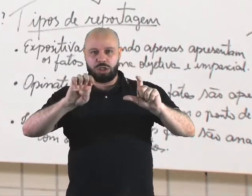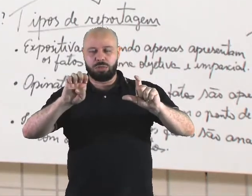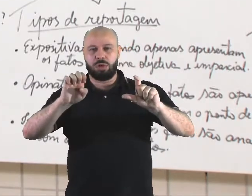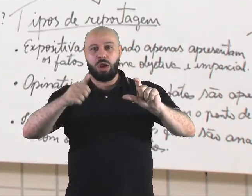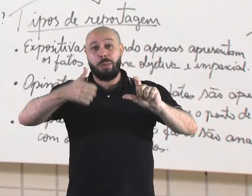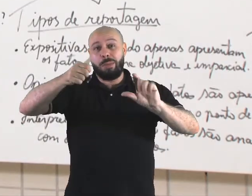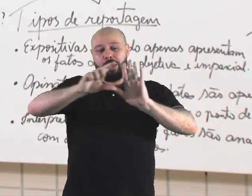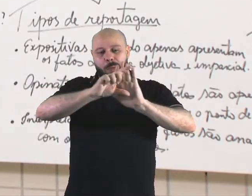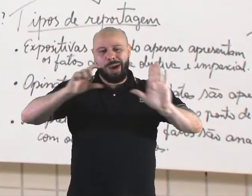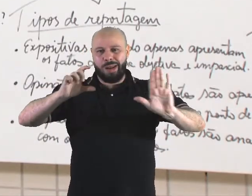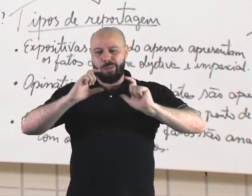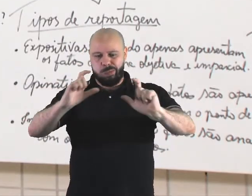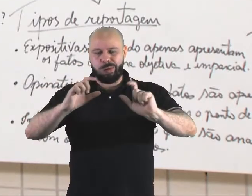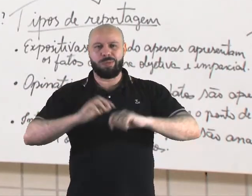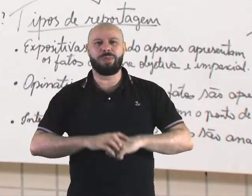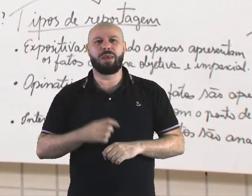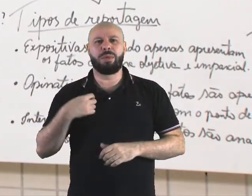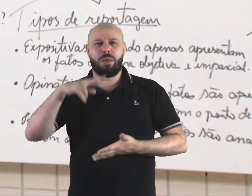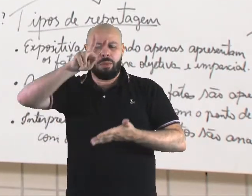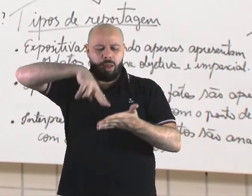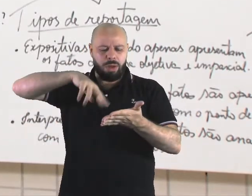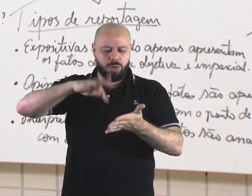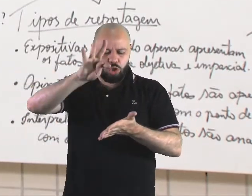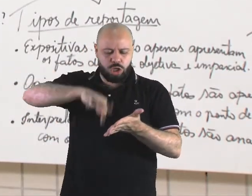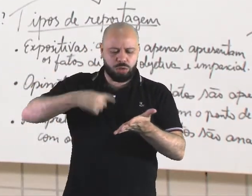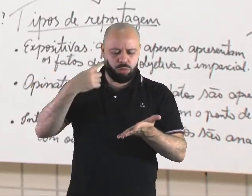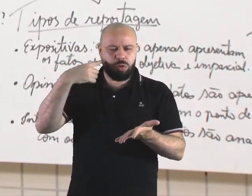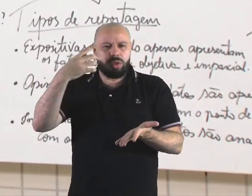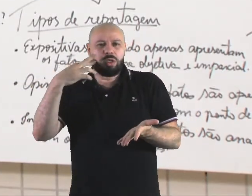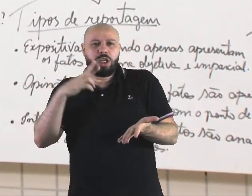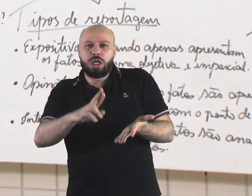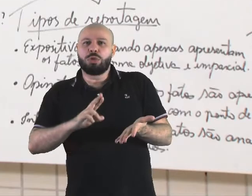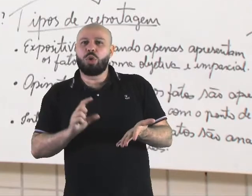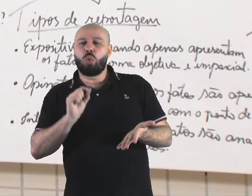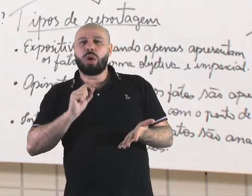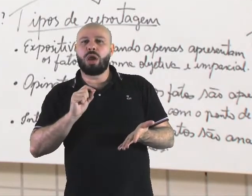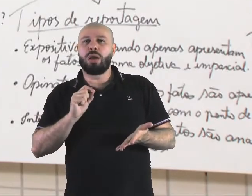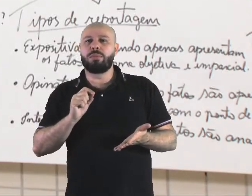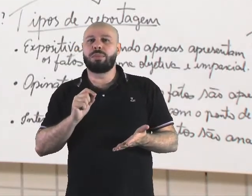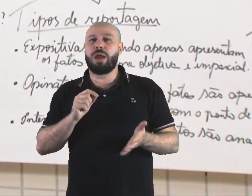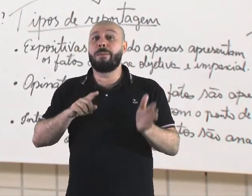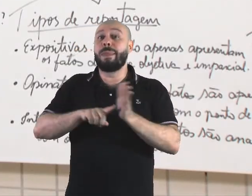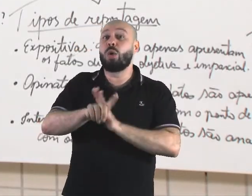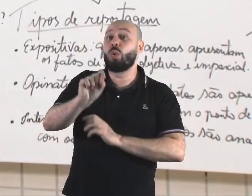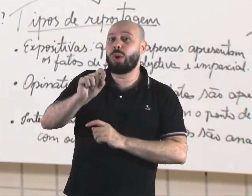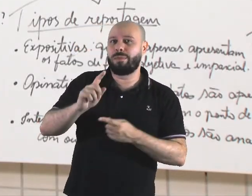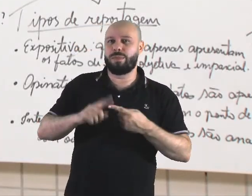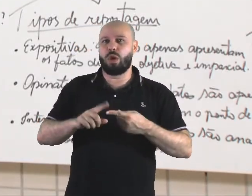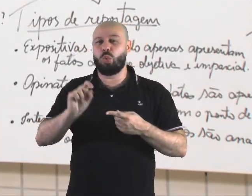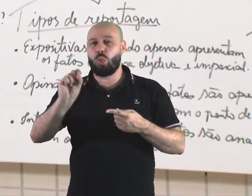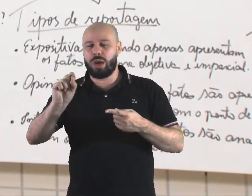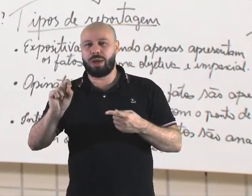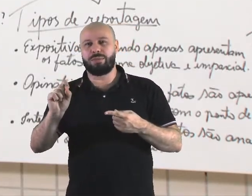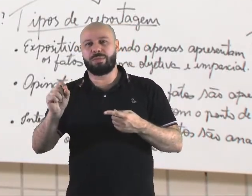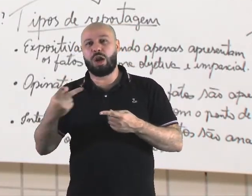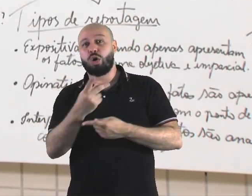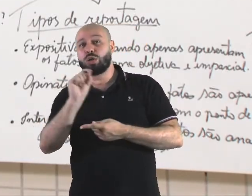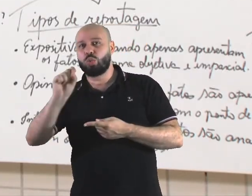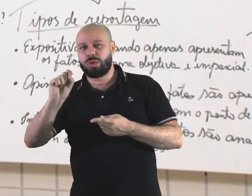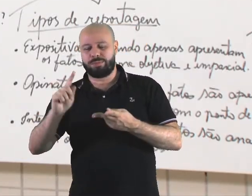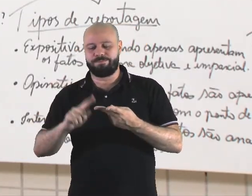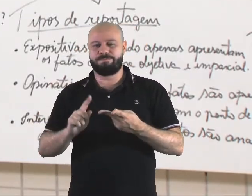primeiro parágrafo da reportagem do meu texto, que vai responder as palavrinhas-chave, o que foi